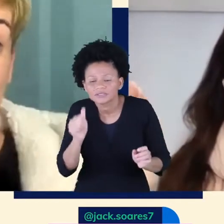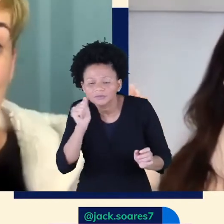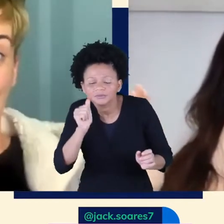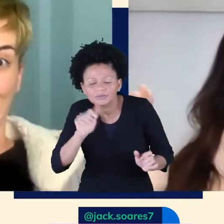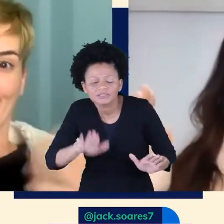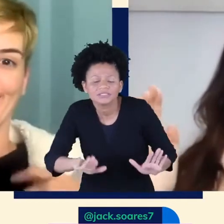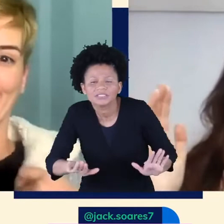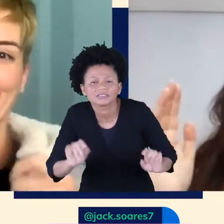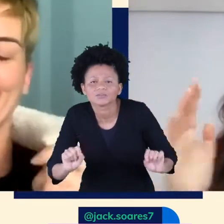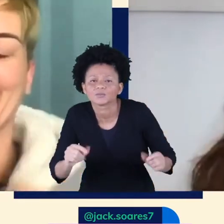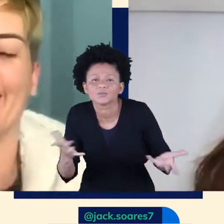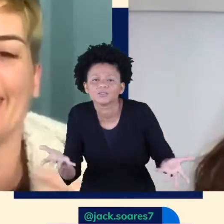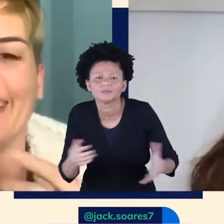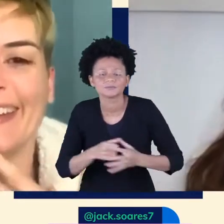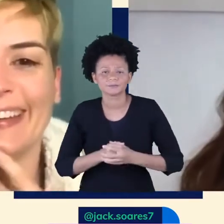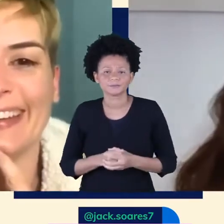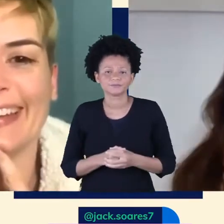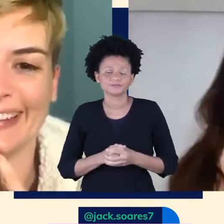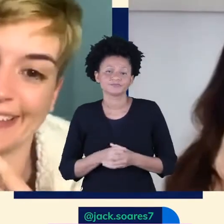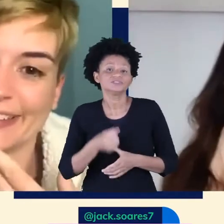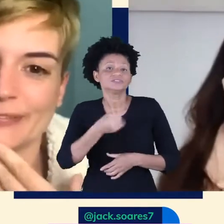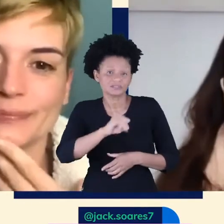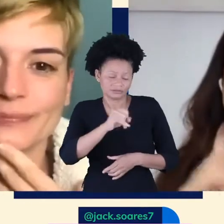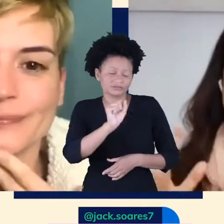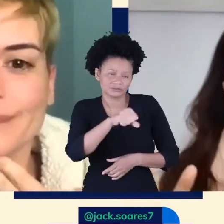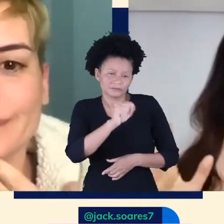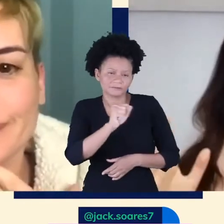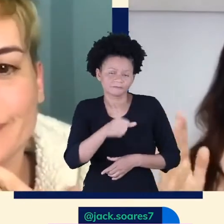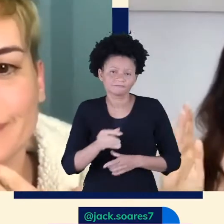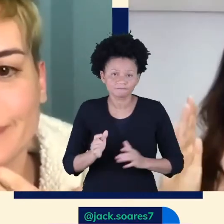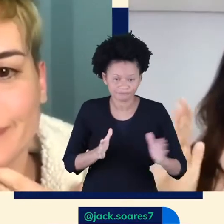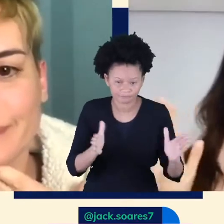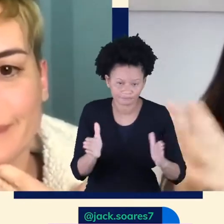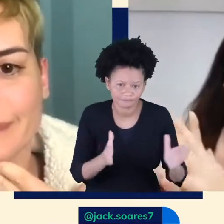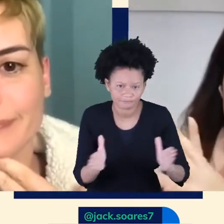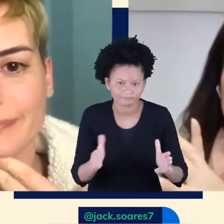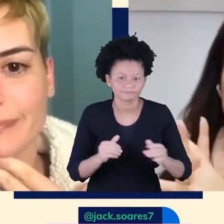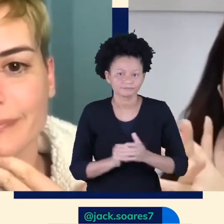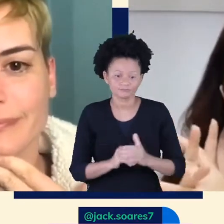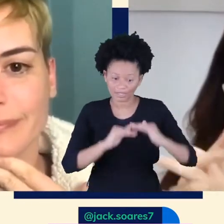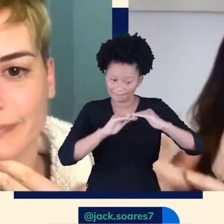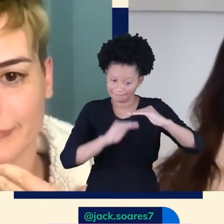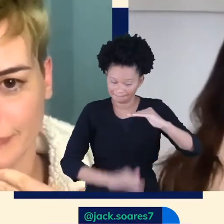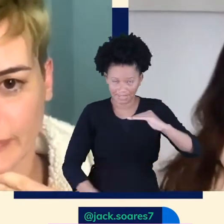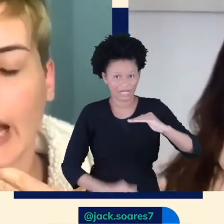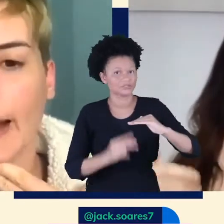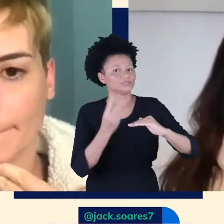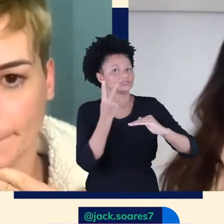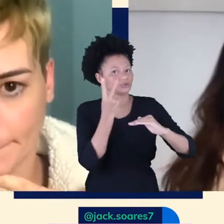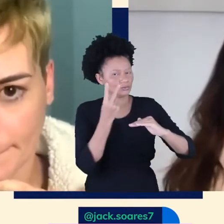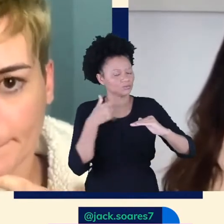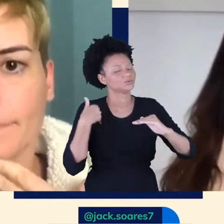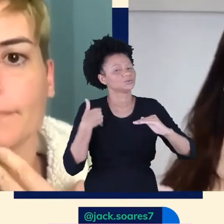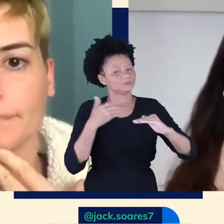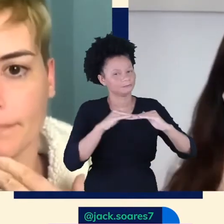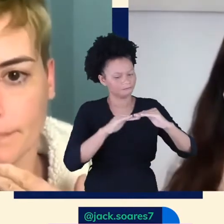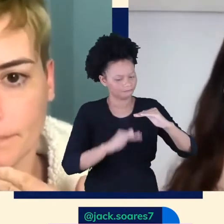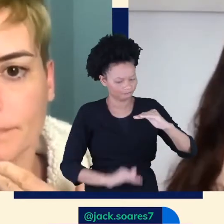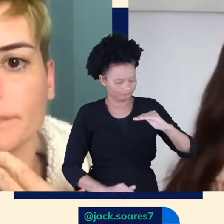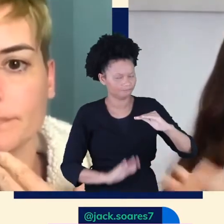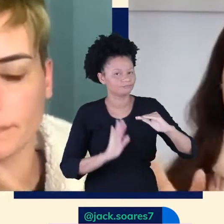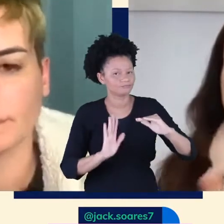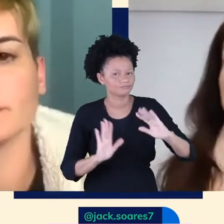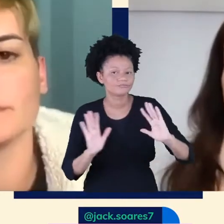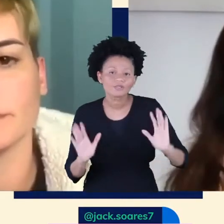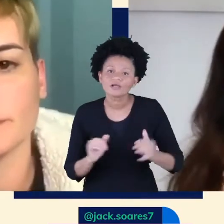dessa faixa visível, né? etária. Sim, exatamente. Aqui a gente está falando de uma faixa etária abaixo dos 2, nessa hora da